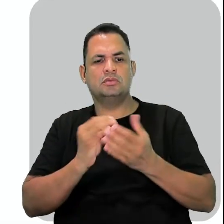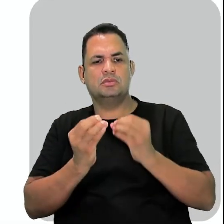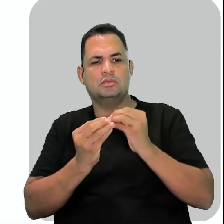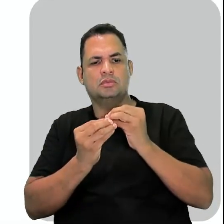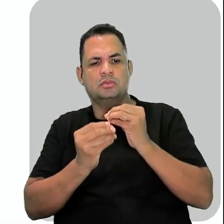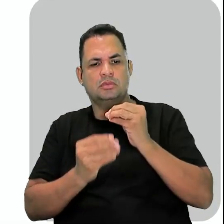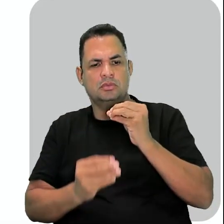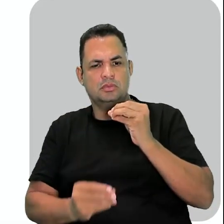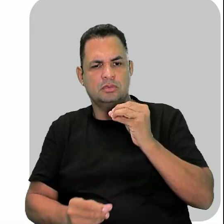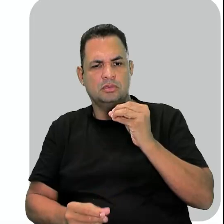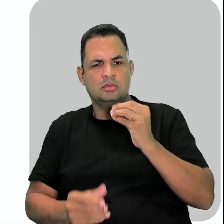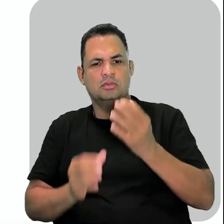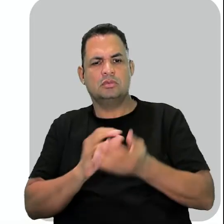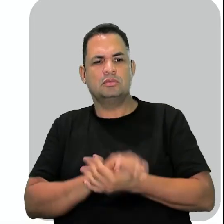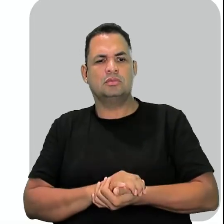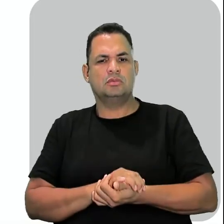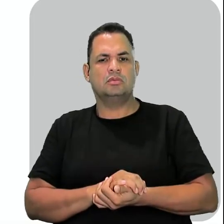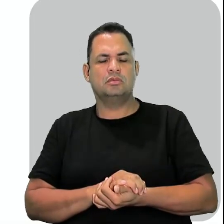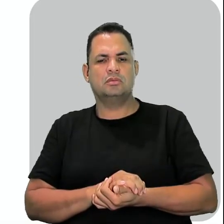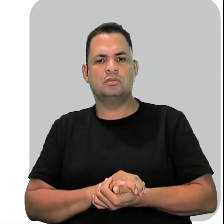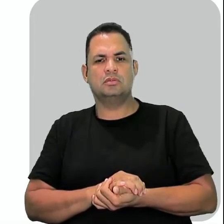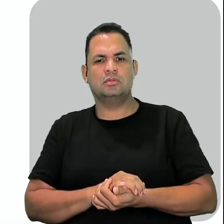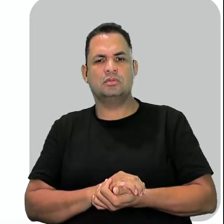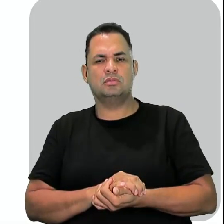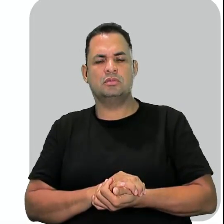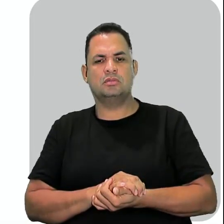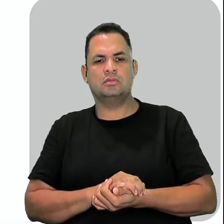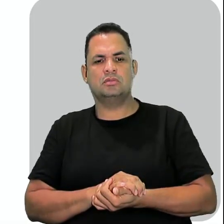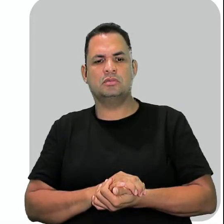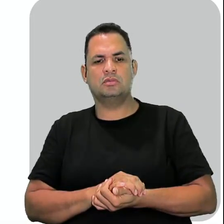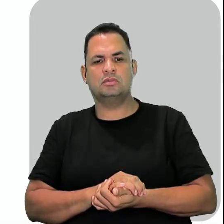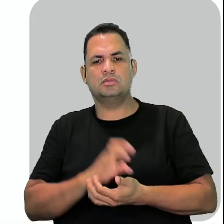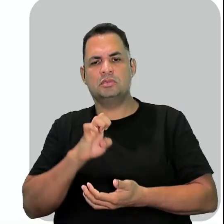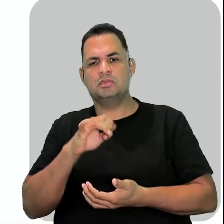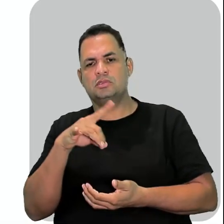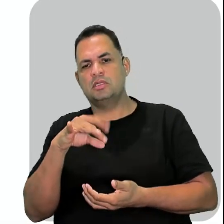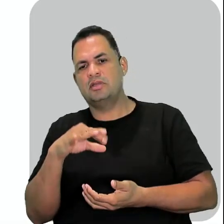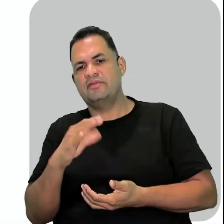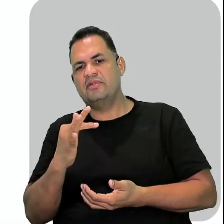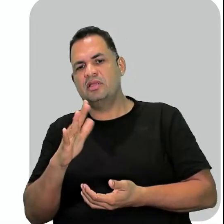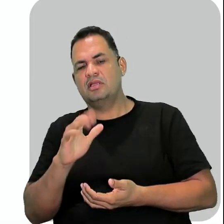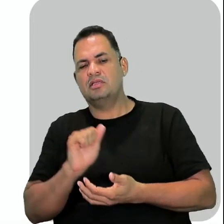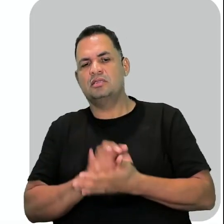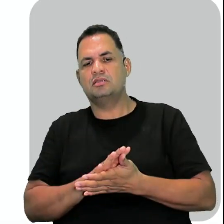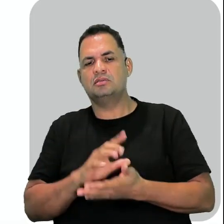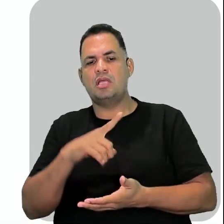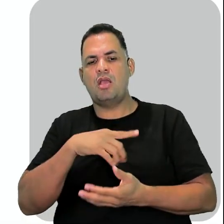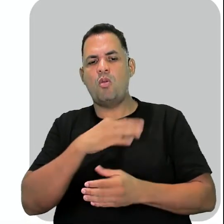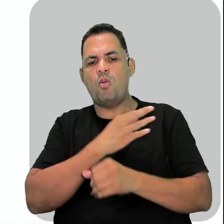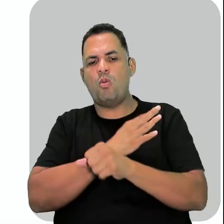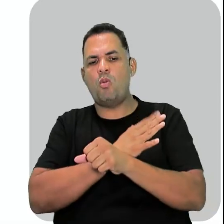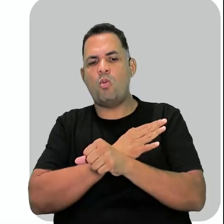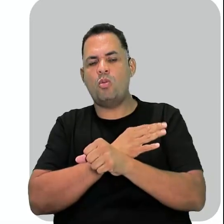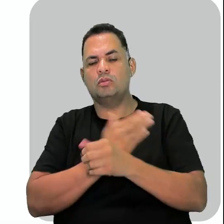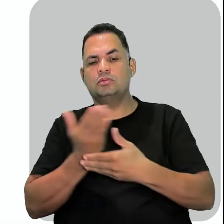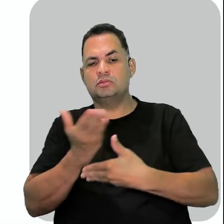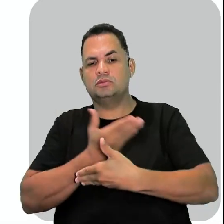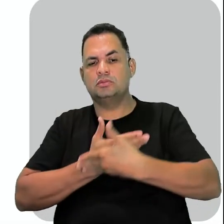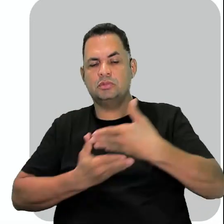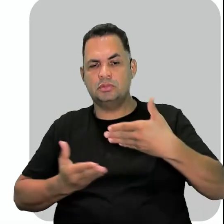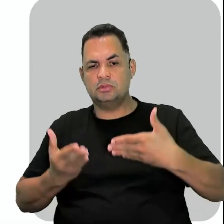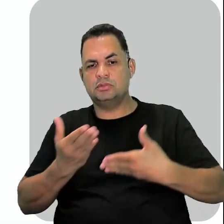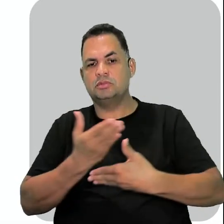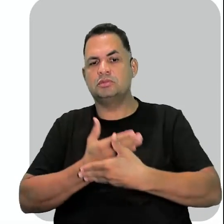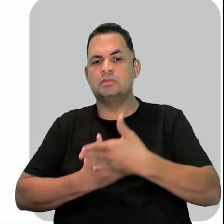oxidação. E aqui nós temos uma reação de esterificação, onde tem o ácido interagindo com o